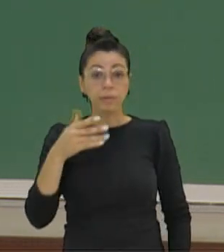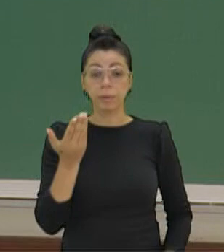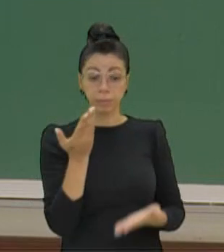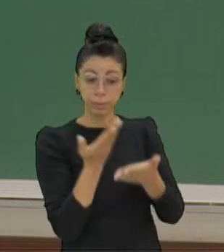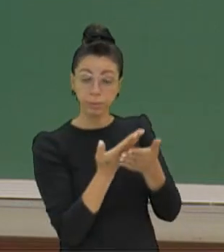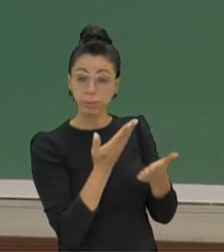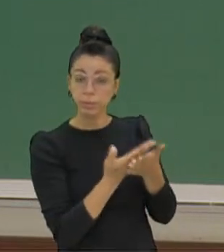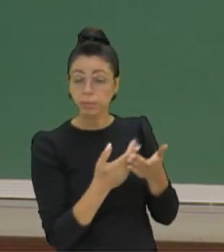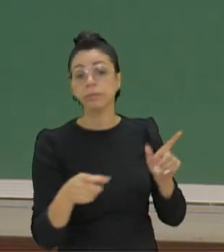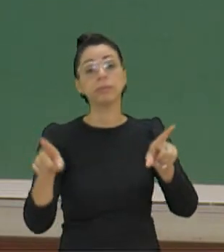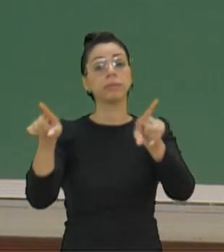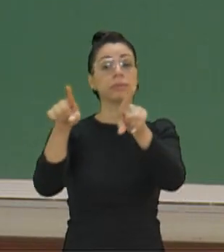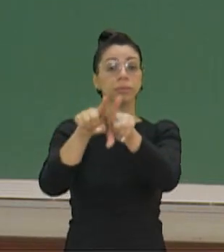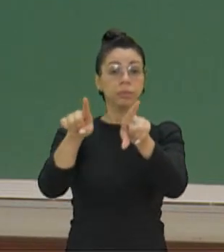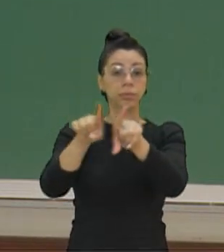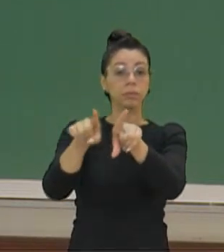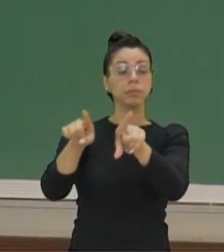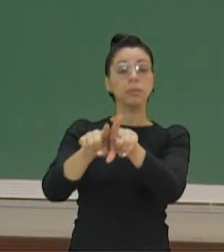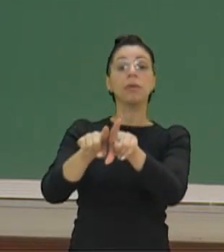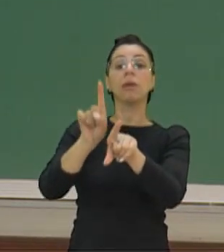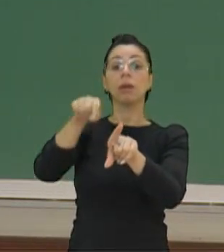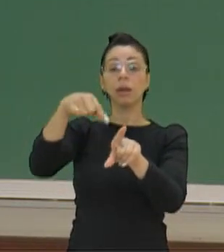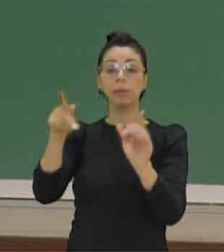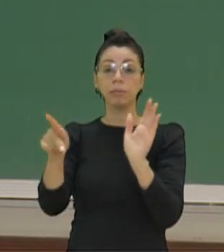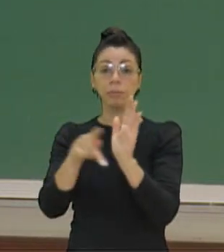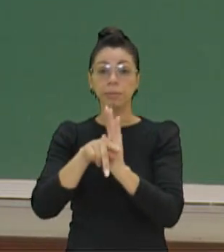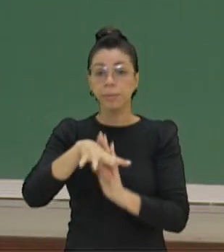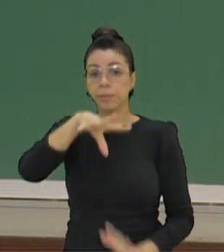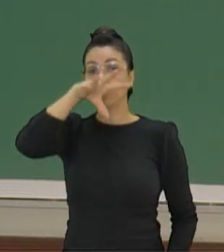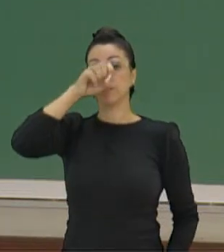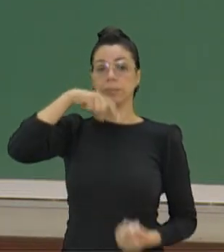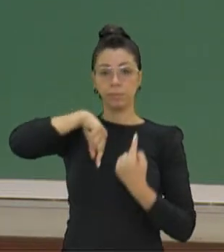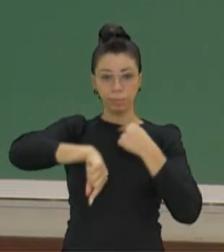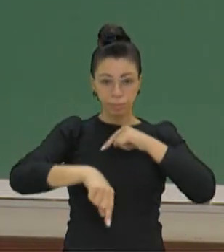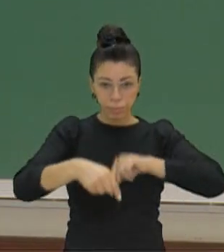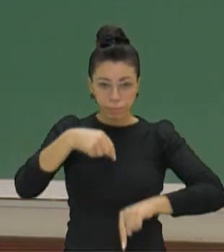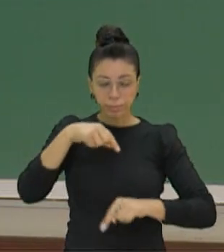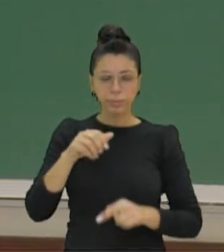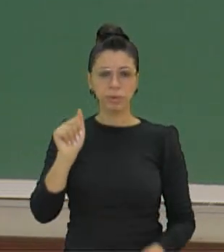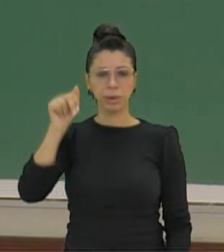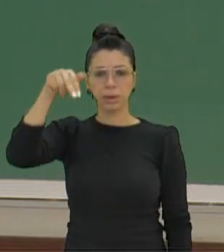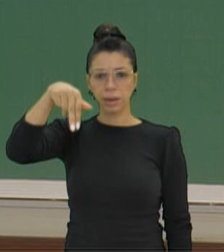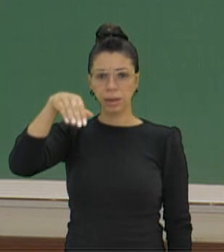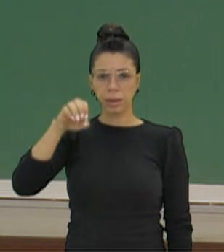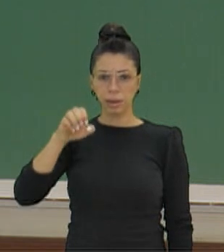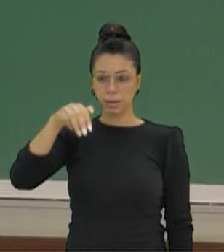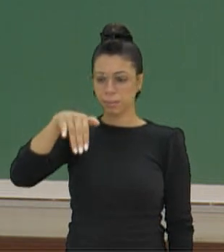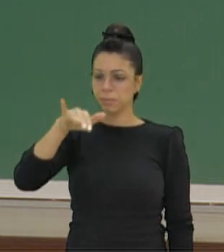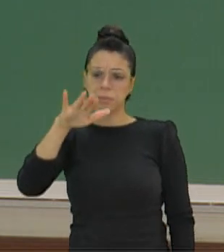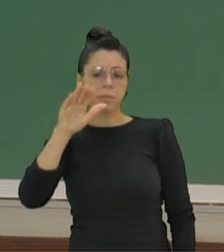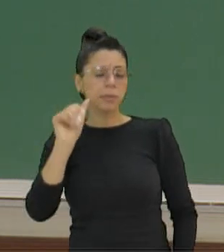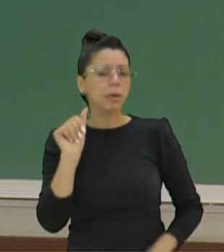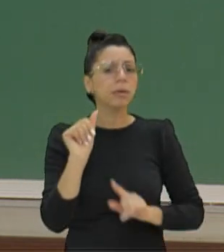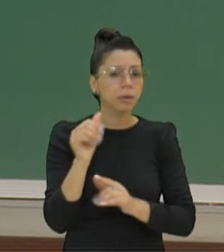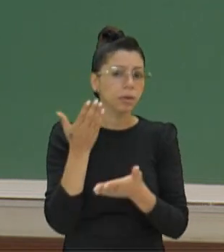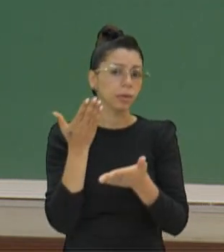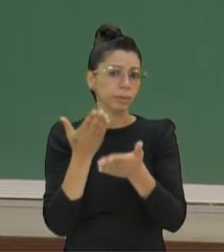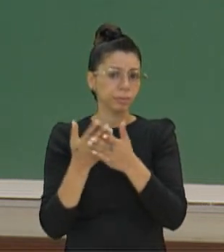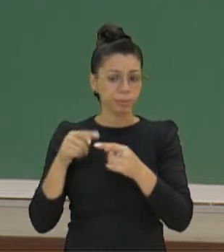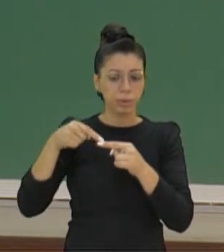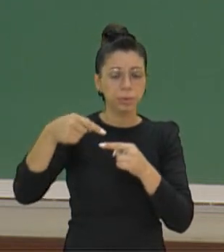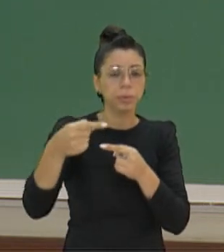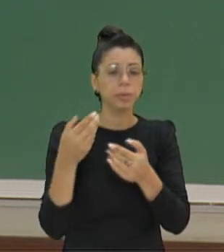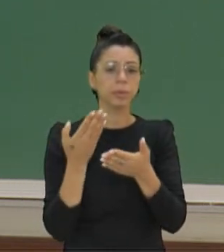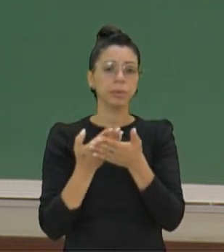aula. Ela também é uma doença respiratória, tá? A anemia, nós já estudamos sobre ela em outras